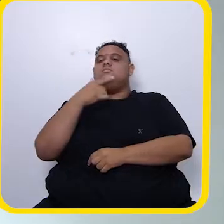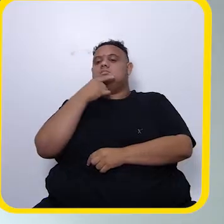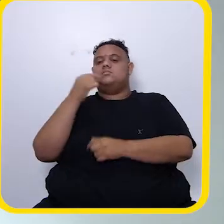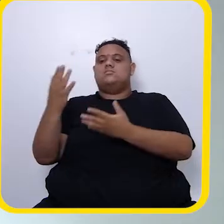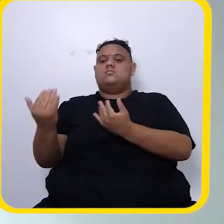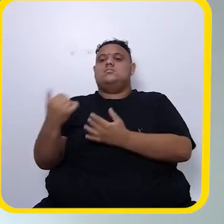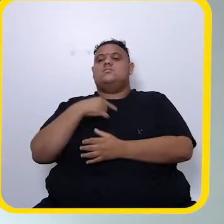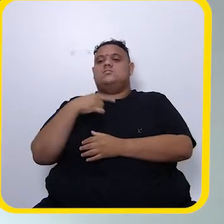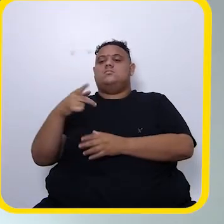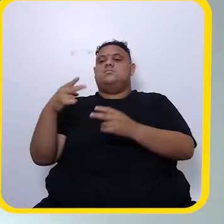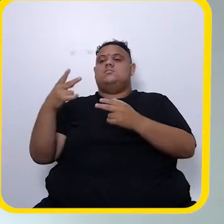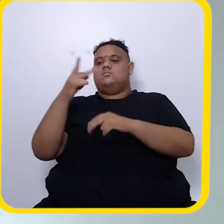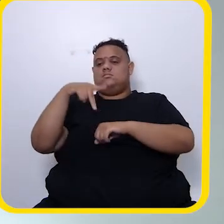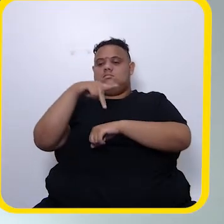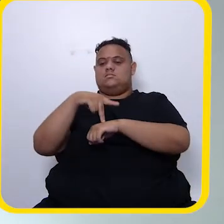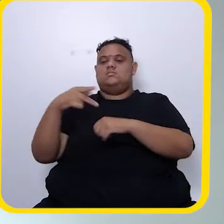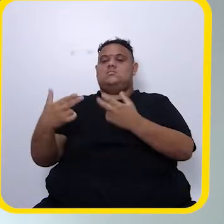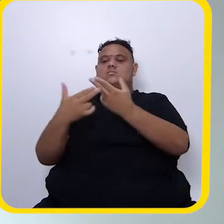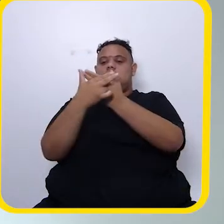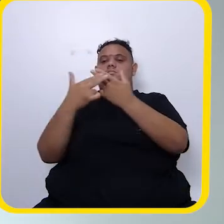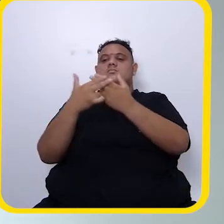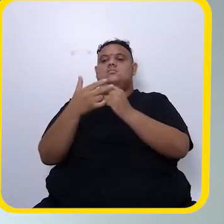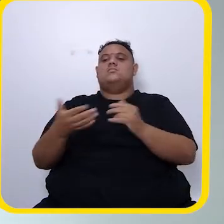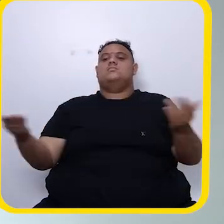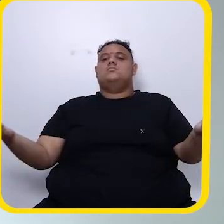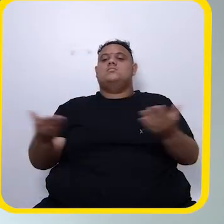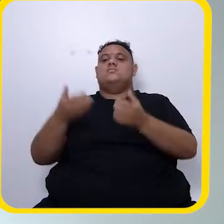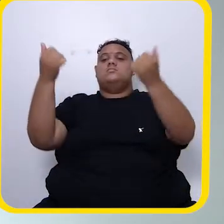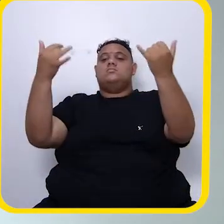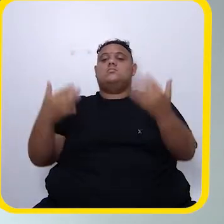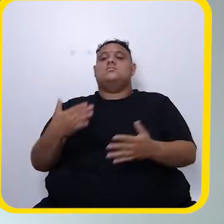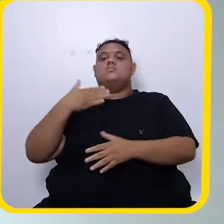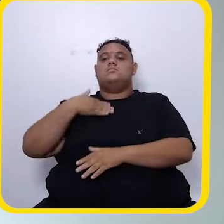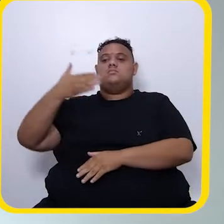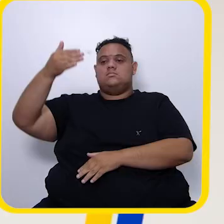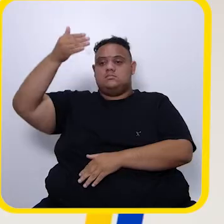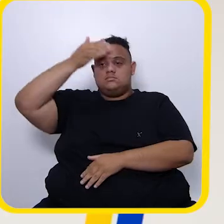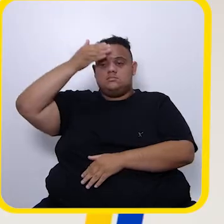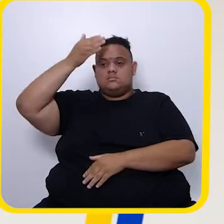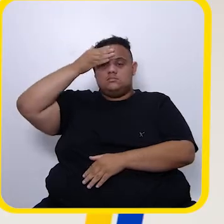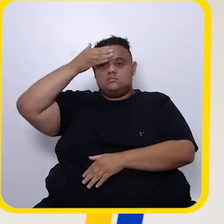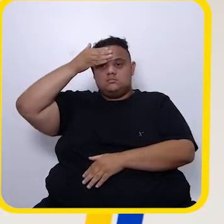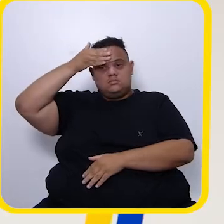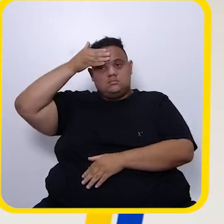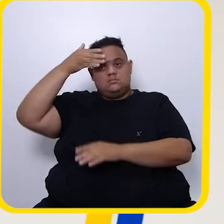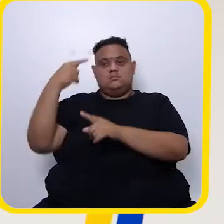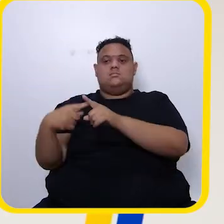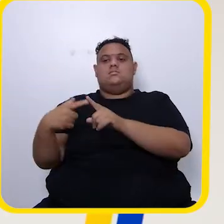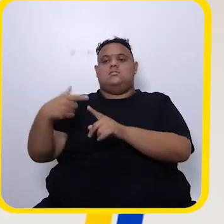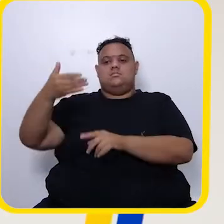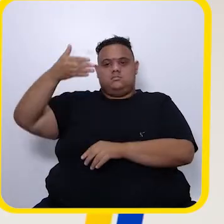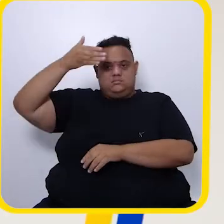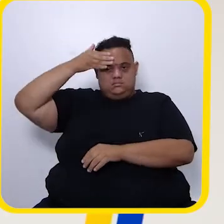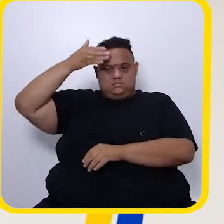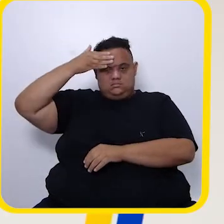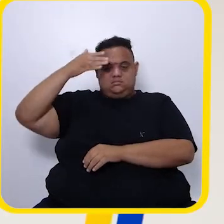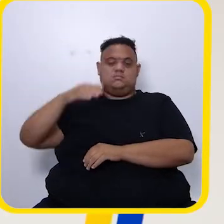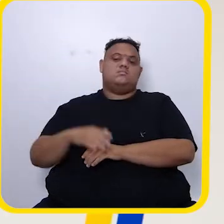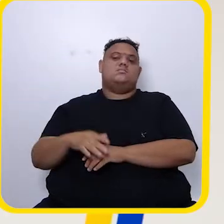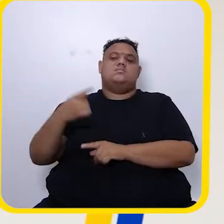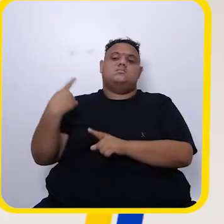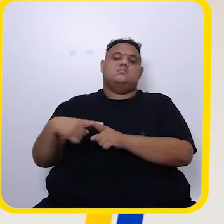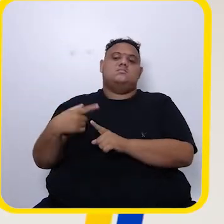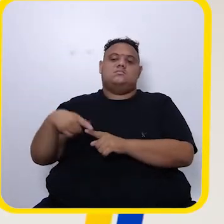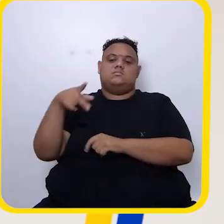chamado Jamaica. Nós agora vamos falar um pouco sobre Cuba, né, por que Cuba? Porque é um país, né,